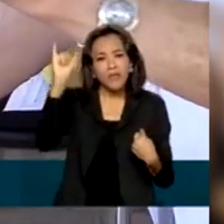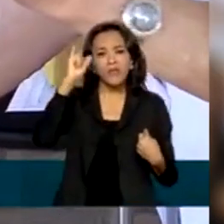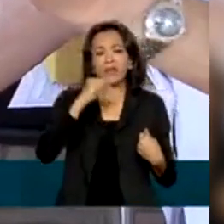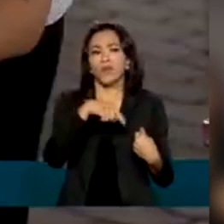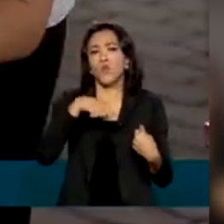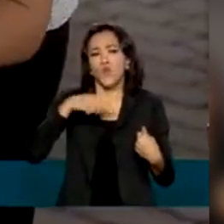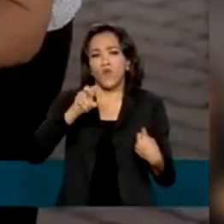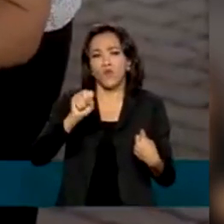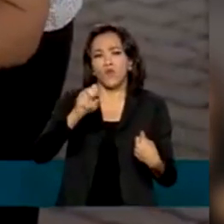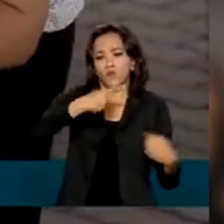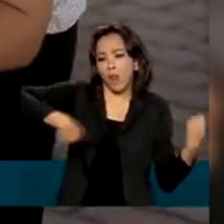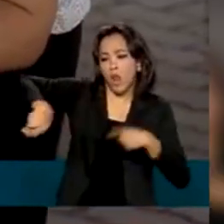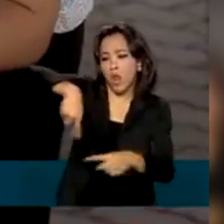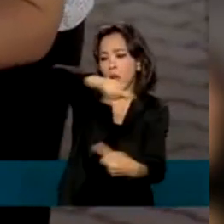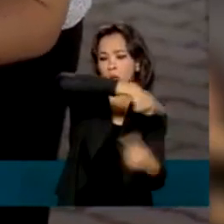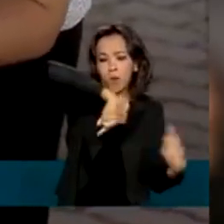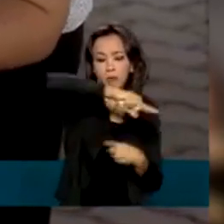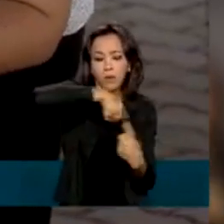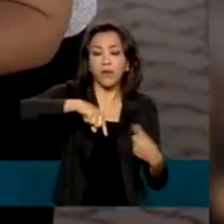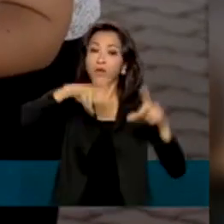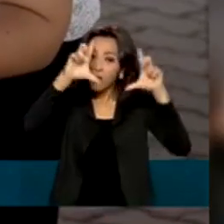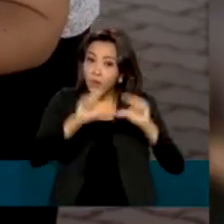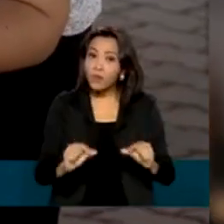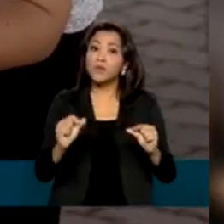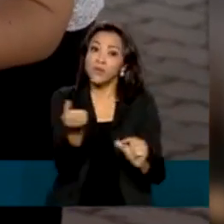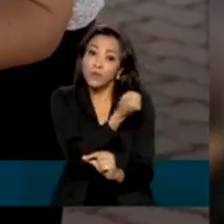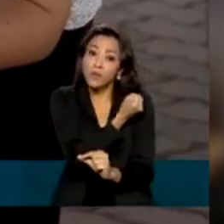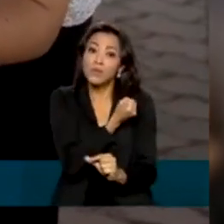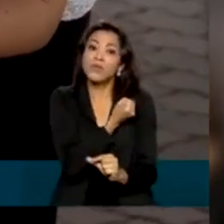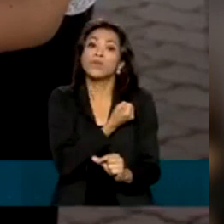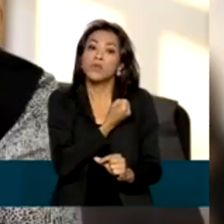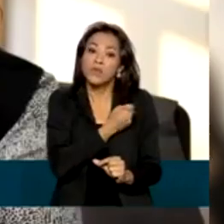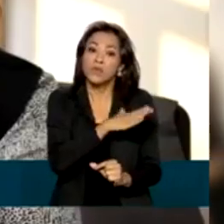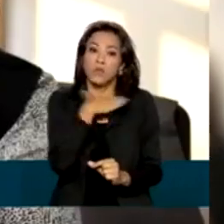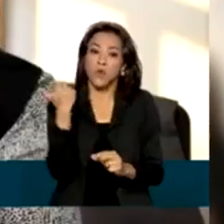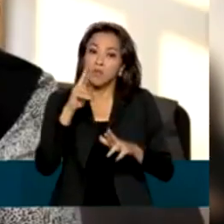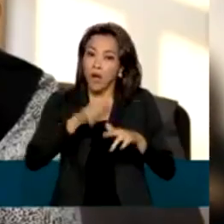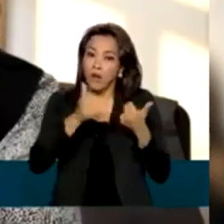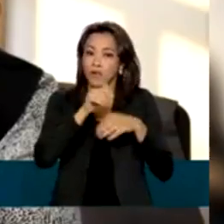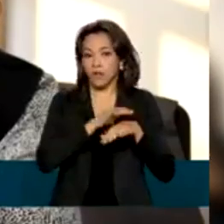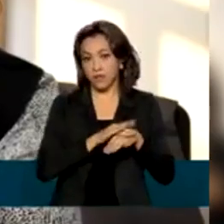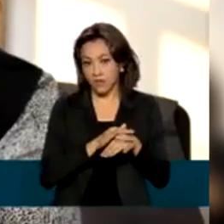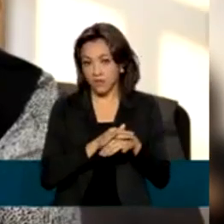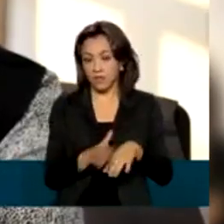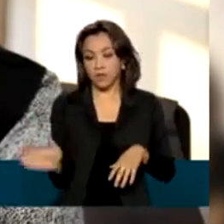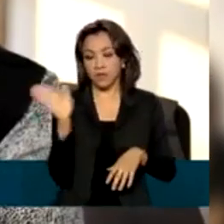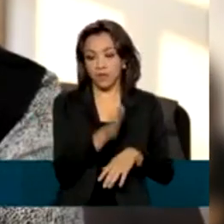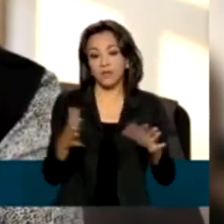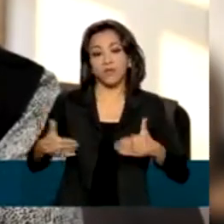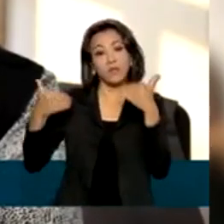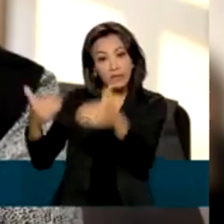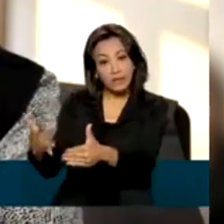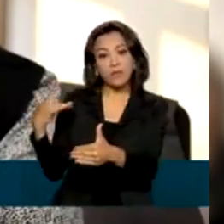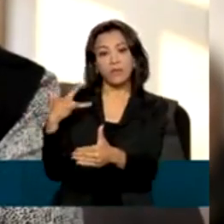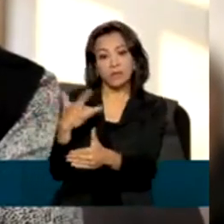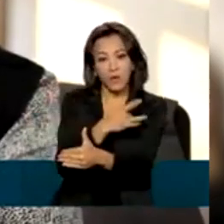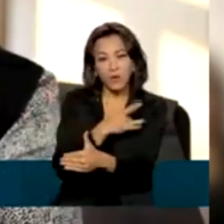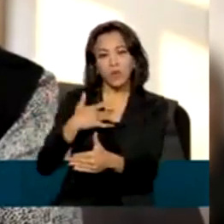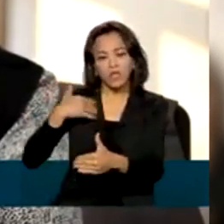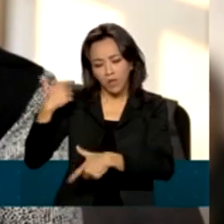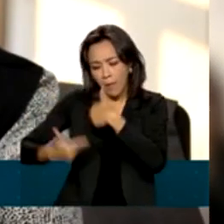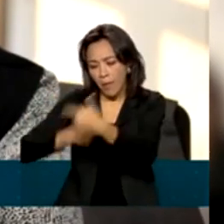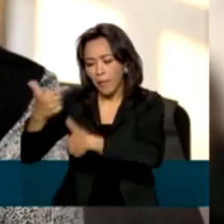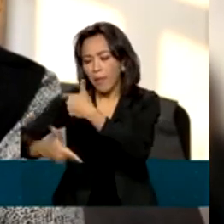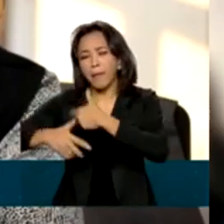vírus e reduzir, assim, o número de mortes causadas pela doença. O Ministério da Saúde tem empreendido ações de comunicações nas